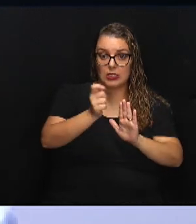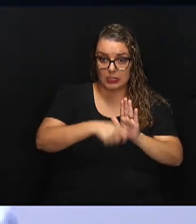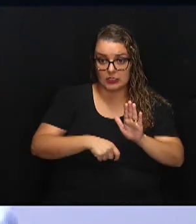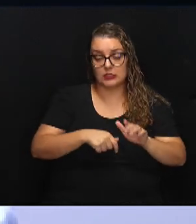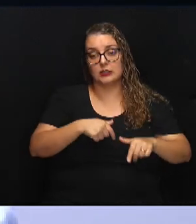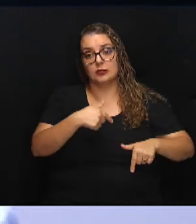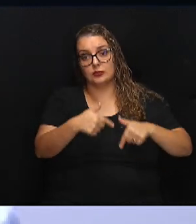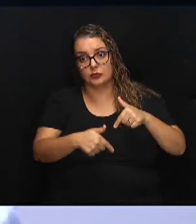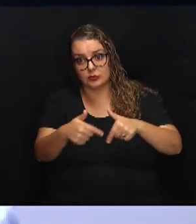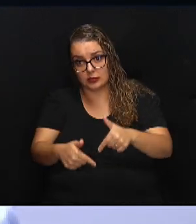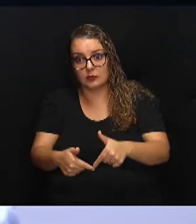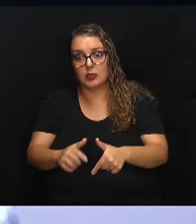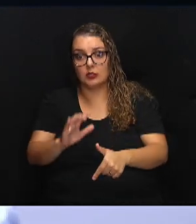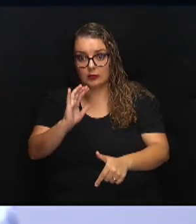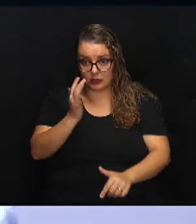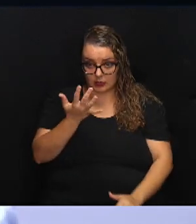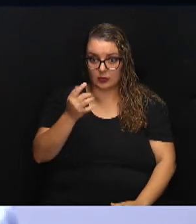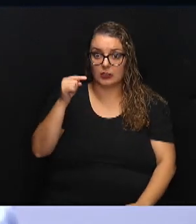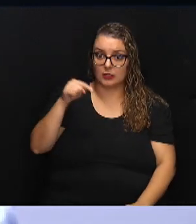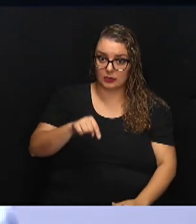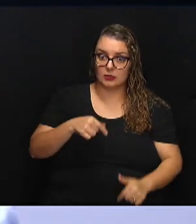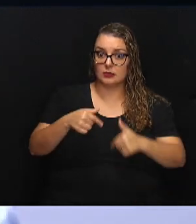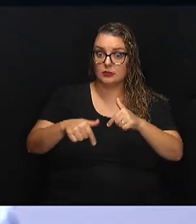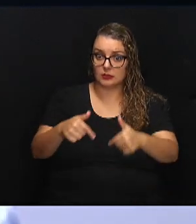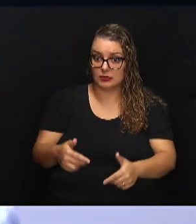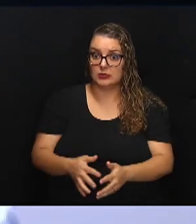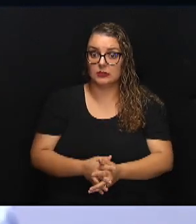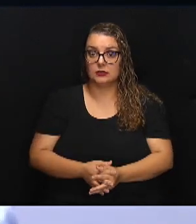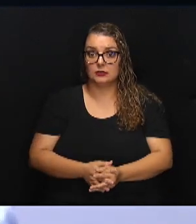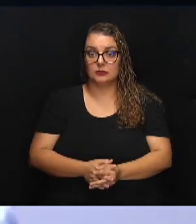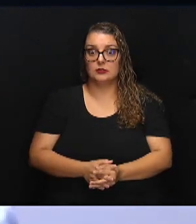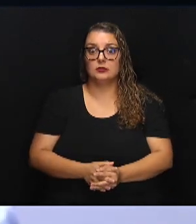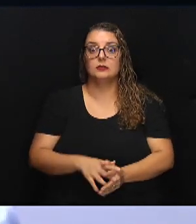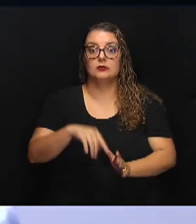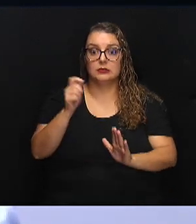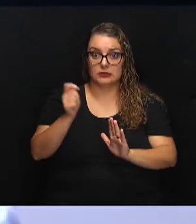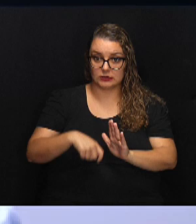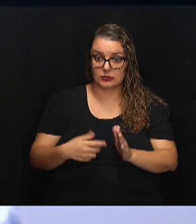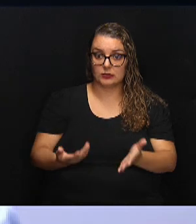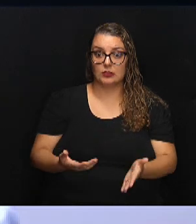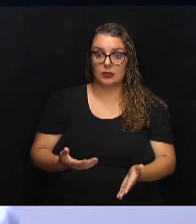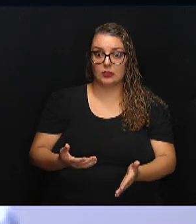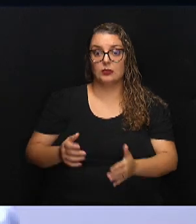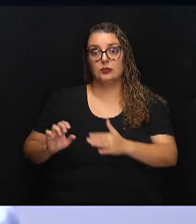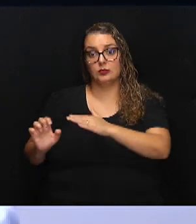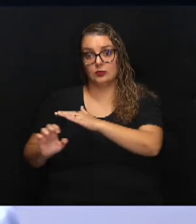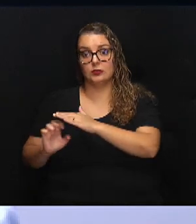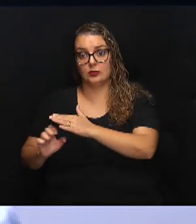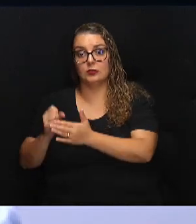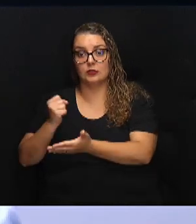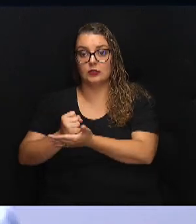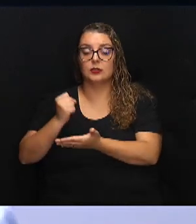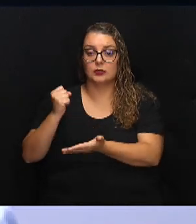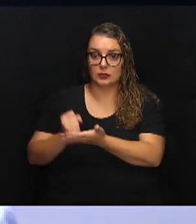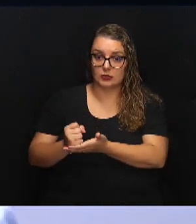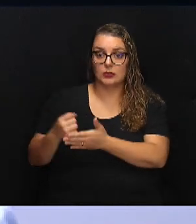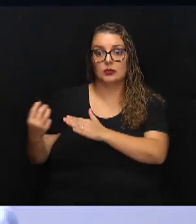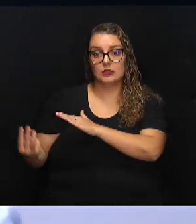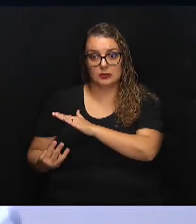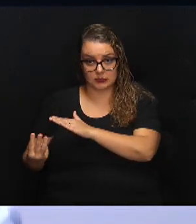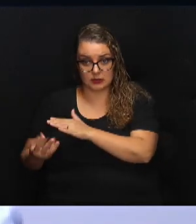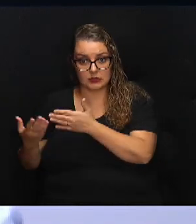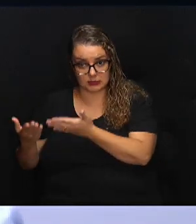trabalho. Então, esse trabalho ele irá ser executado por meio de uma empresa contratada,